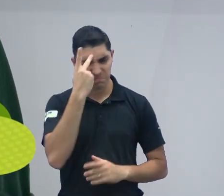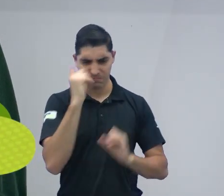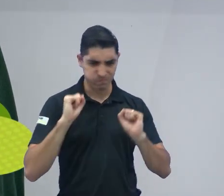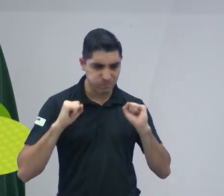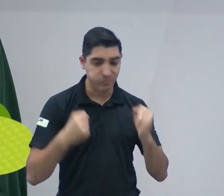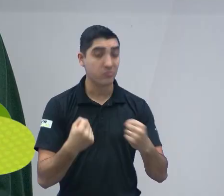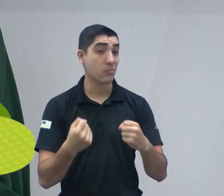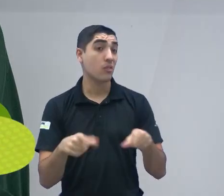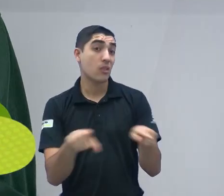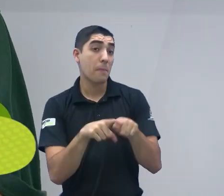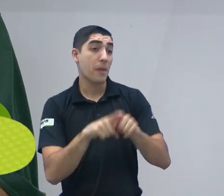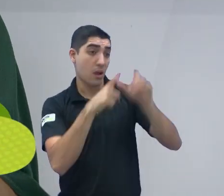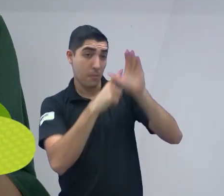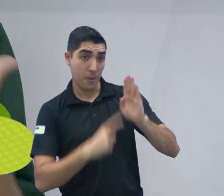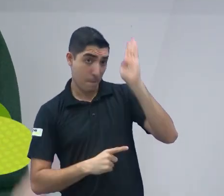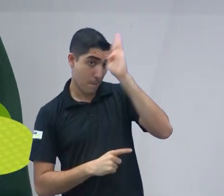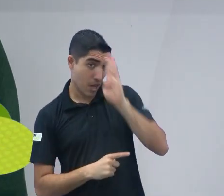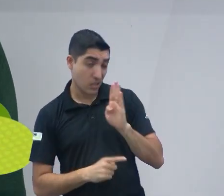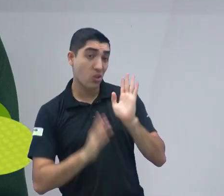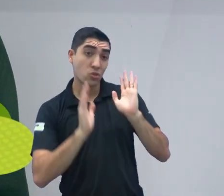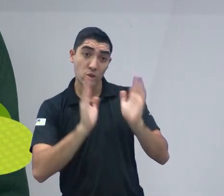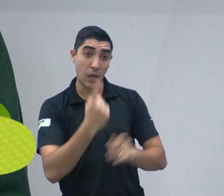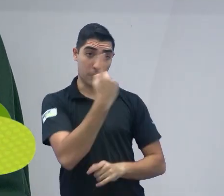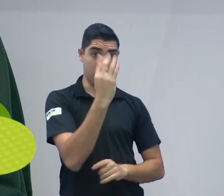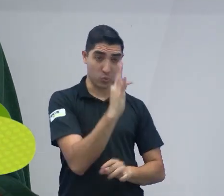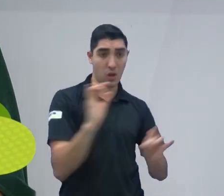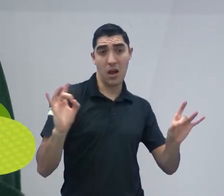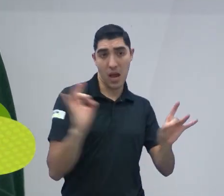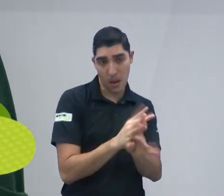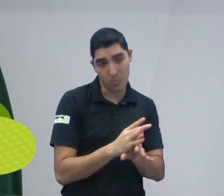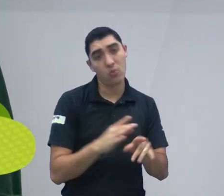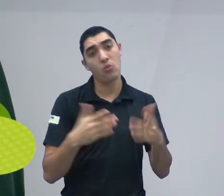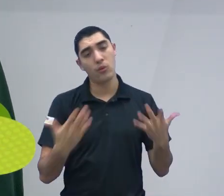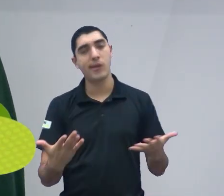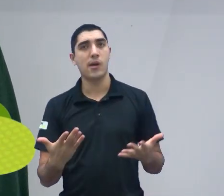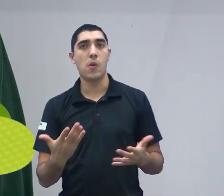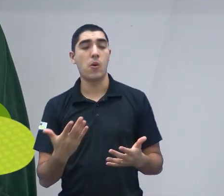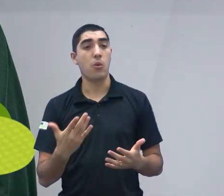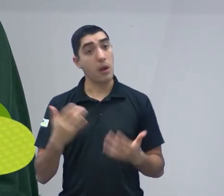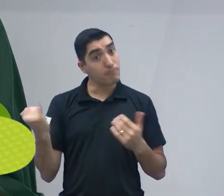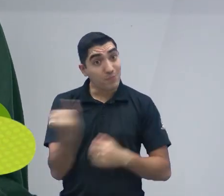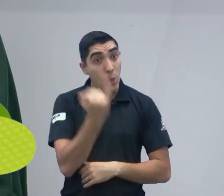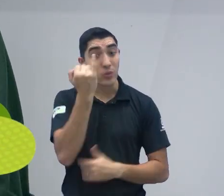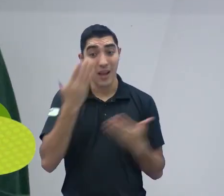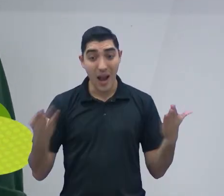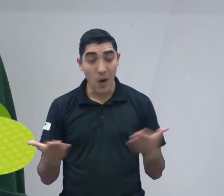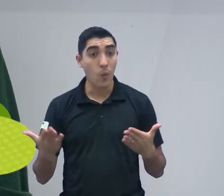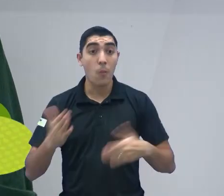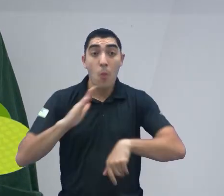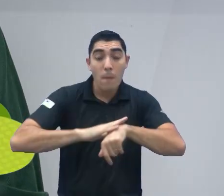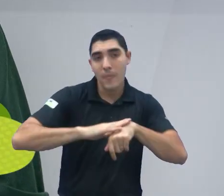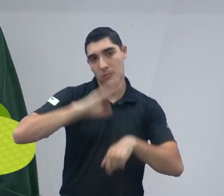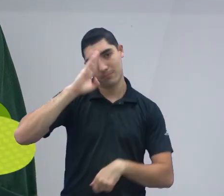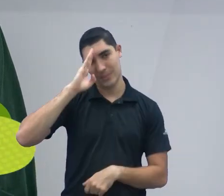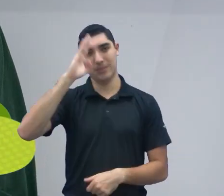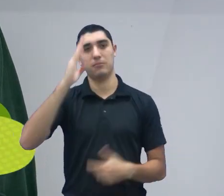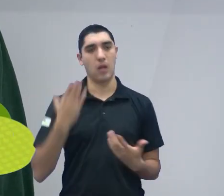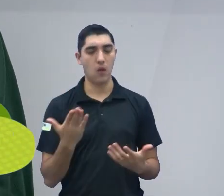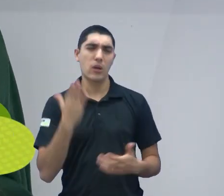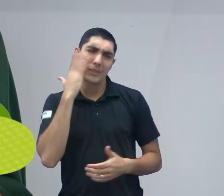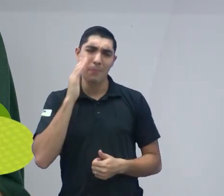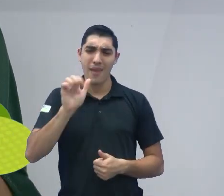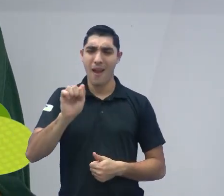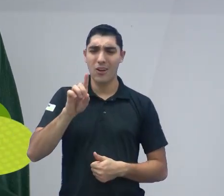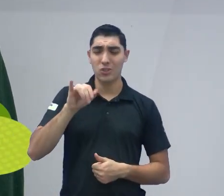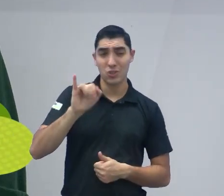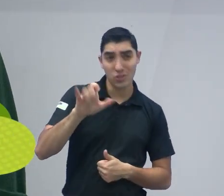passou do primeiro turno, então na hora que o Adiel não está à disposição, então é realmente muito importante esse momento. E é claro que o São José vai tentar agora